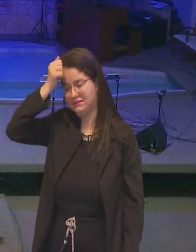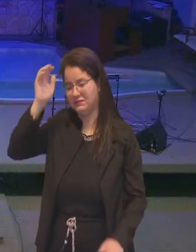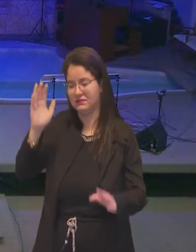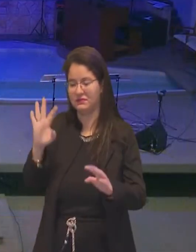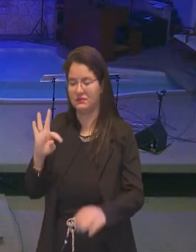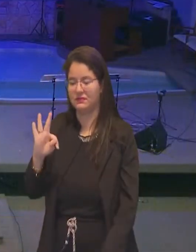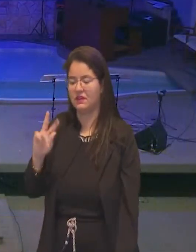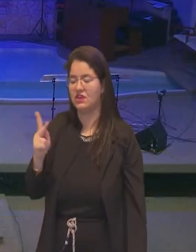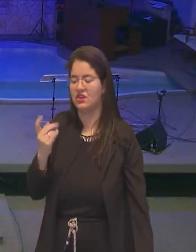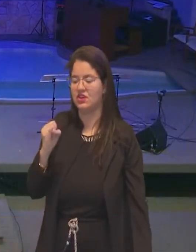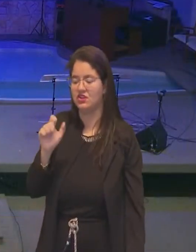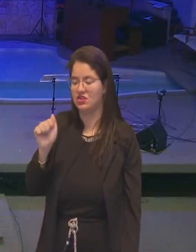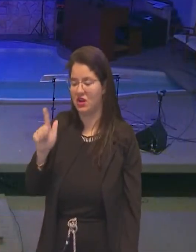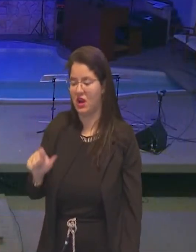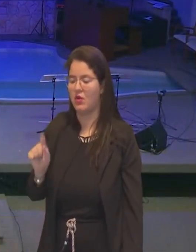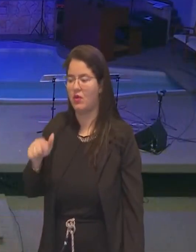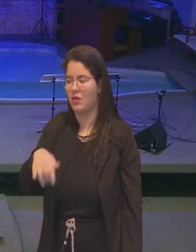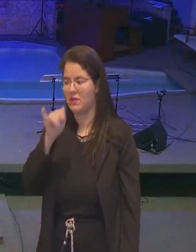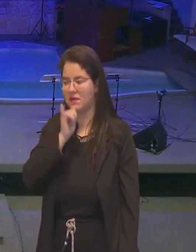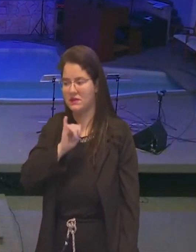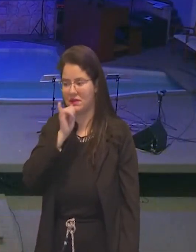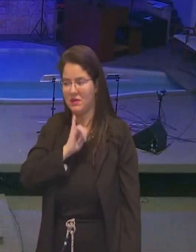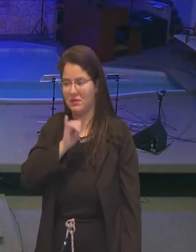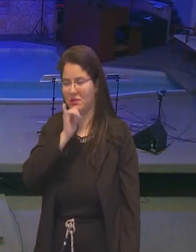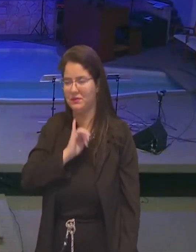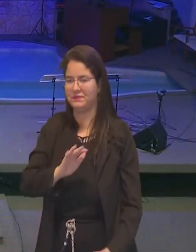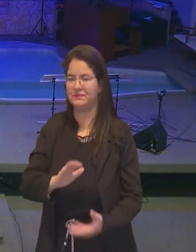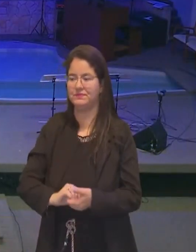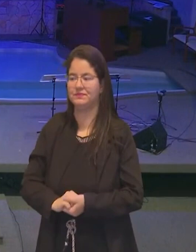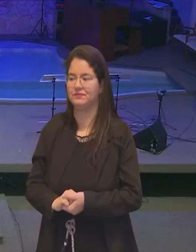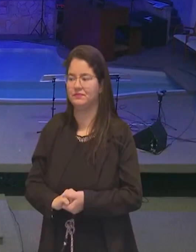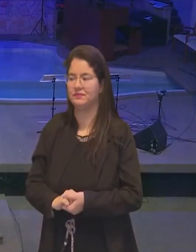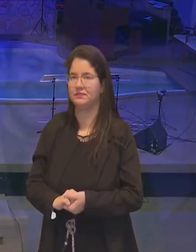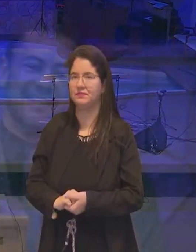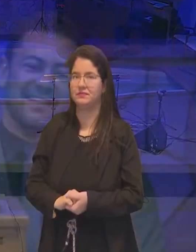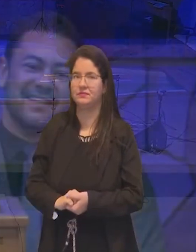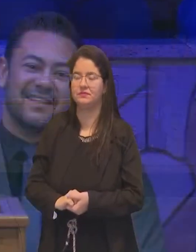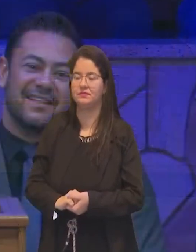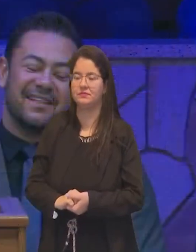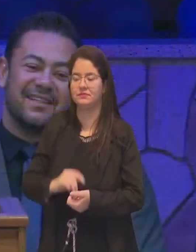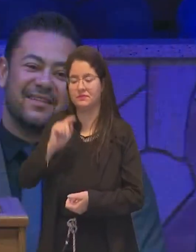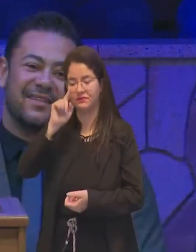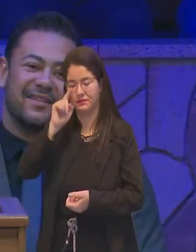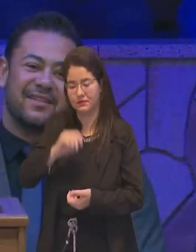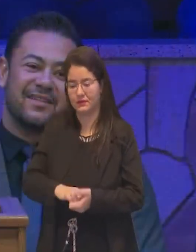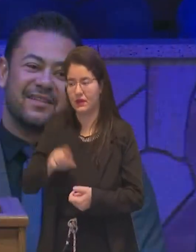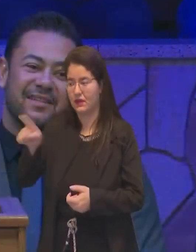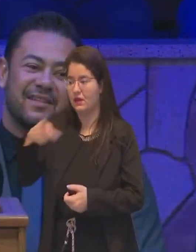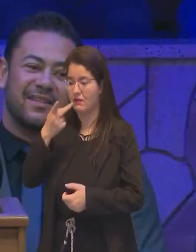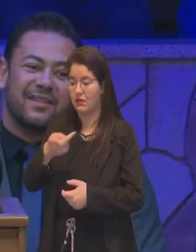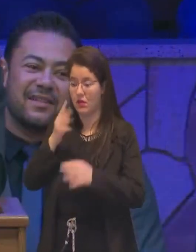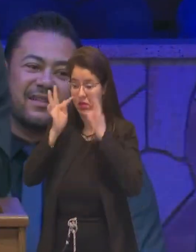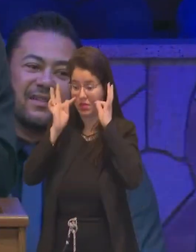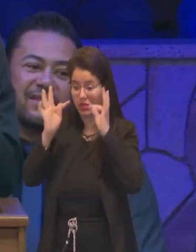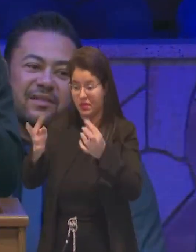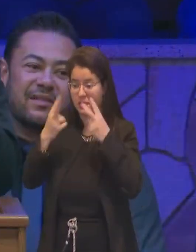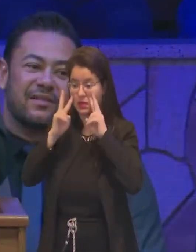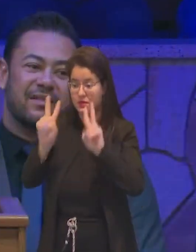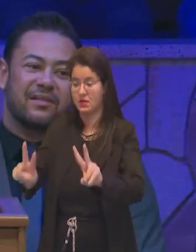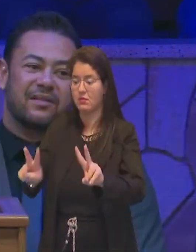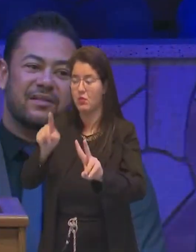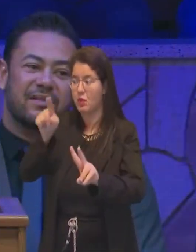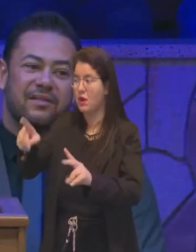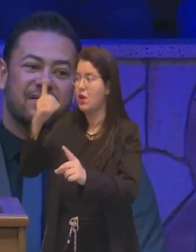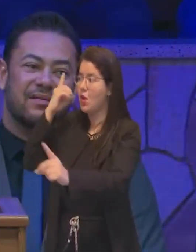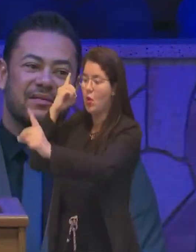eu vou usar ele mais uma vez. Ele permite. Ele falou no testemunho dele que quando ele encontrou a Deus,